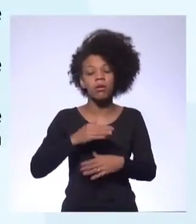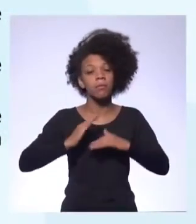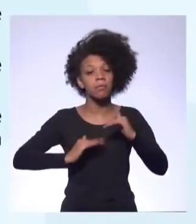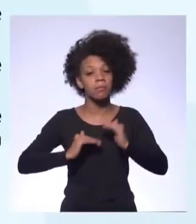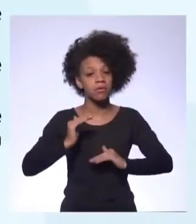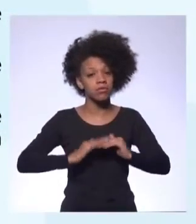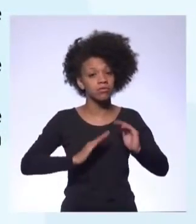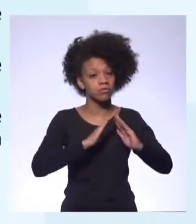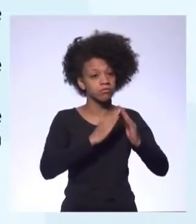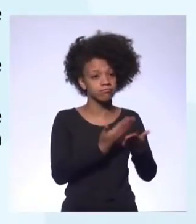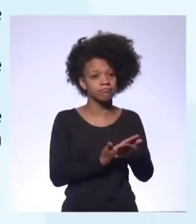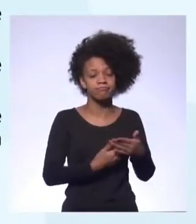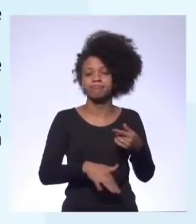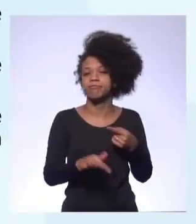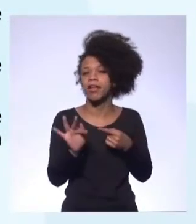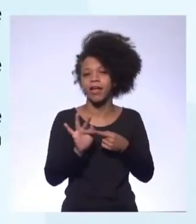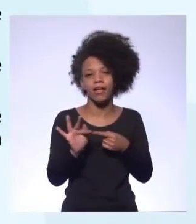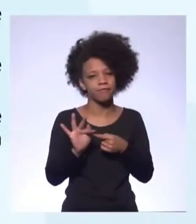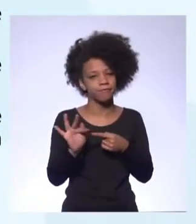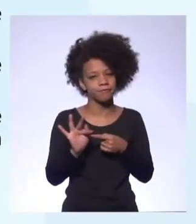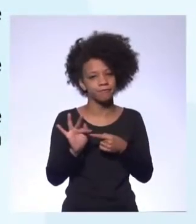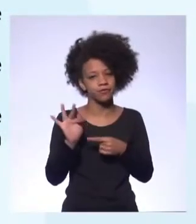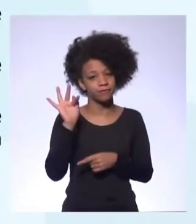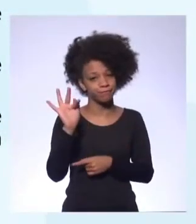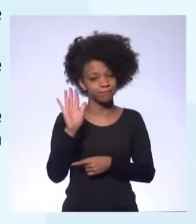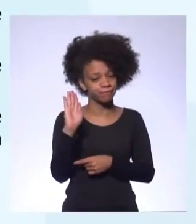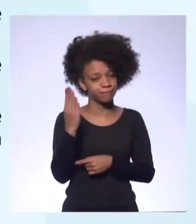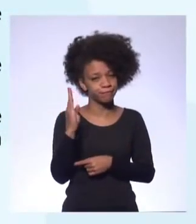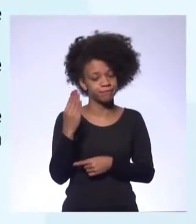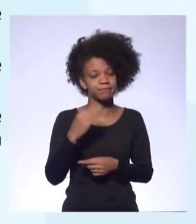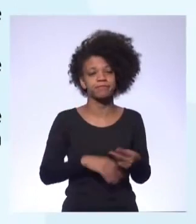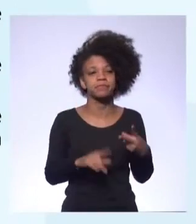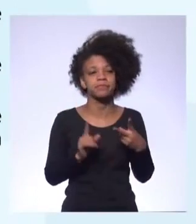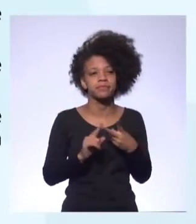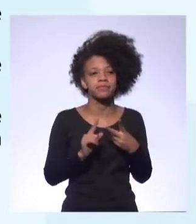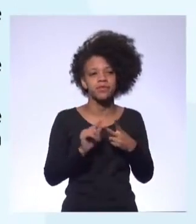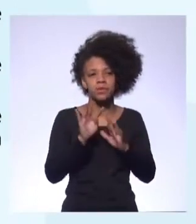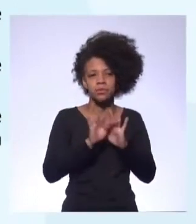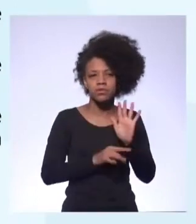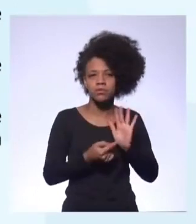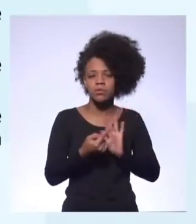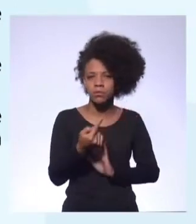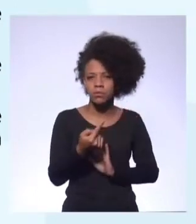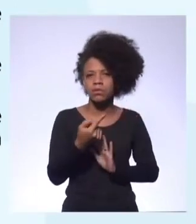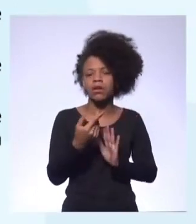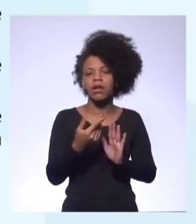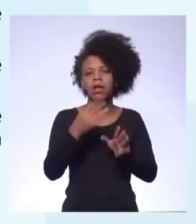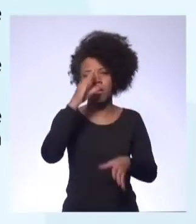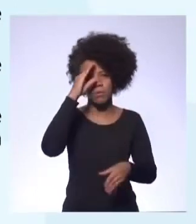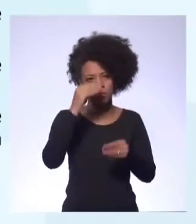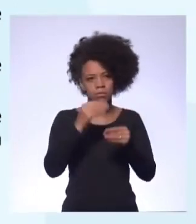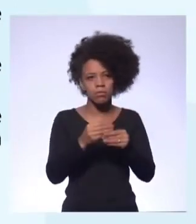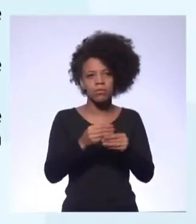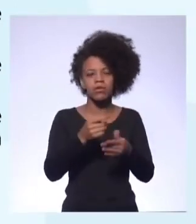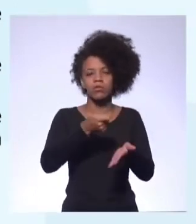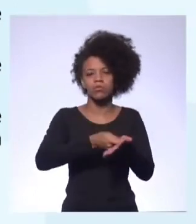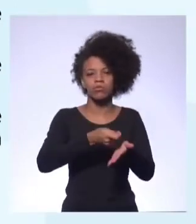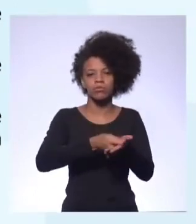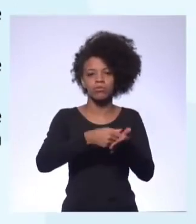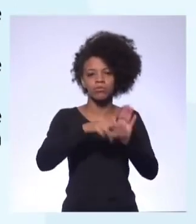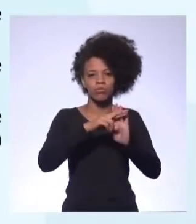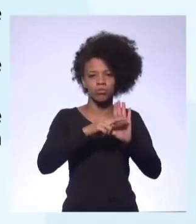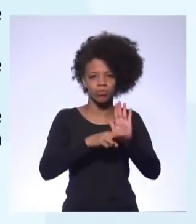nas escolas. De forma alguma. Falso, né? Letra B. O texto 1 é um fragmento de regimento escolar e